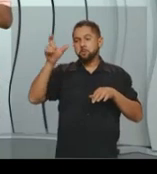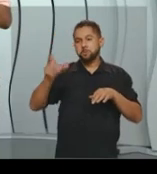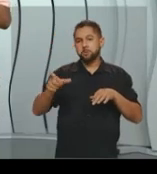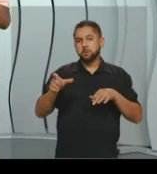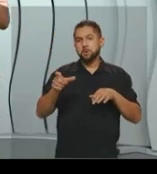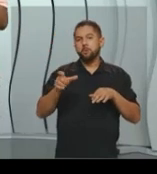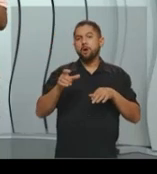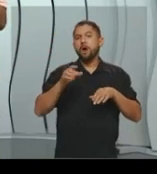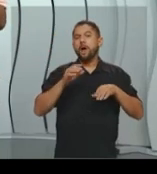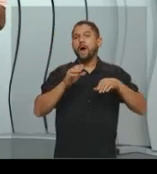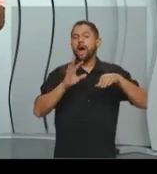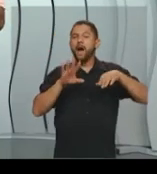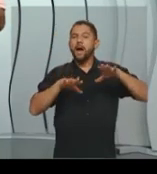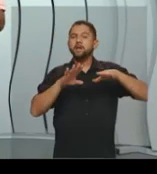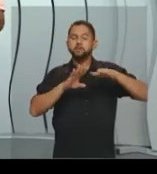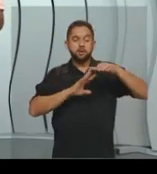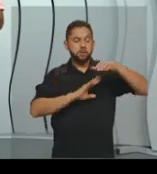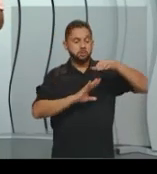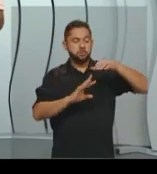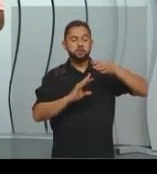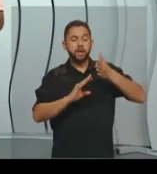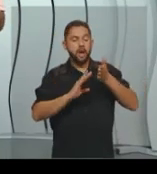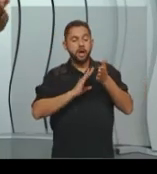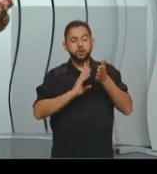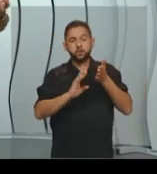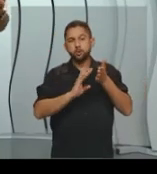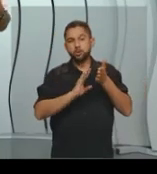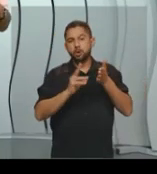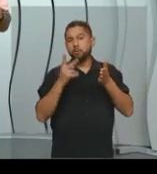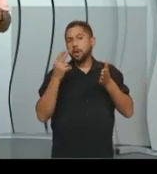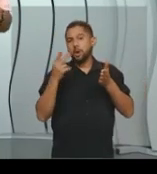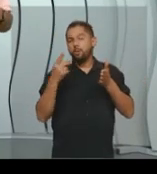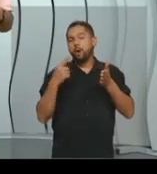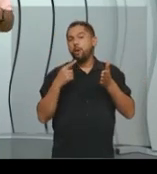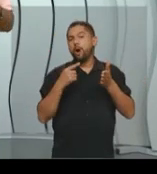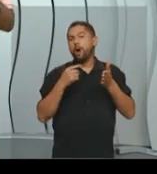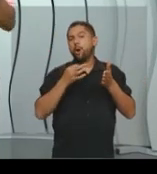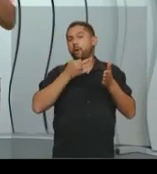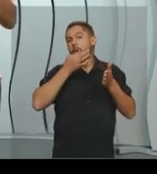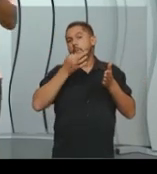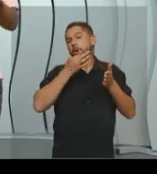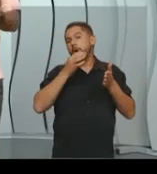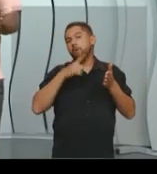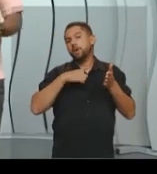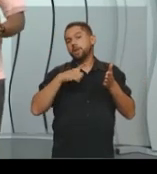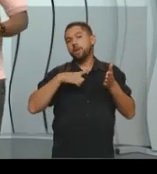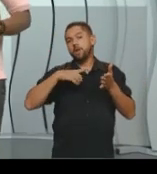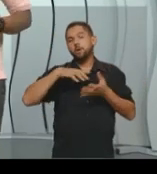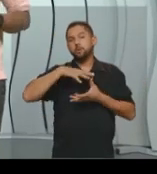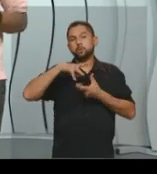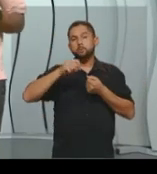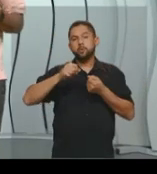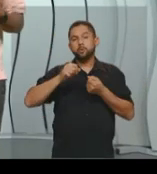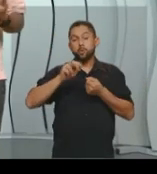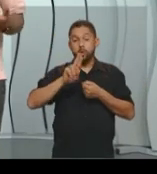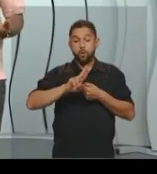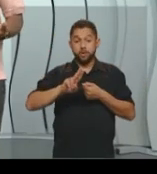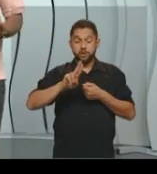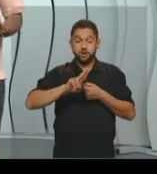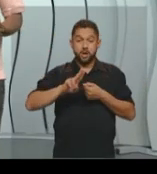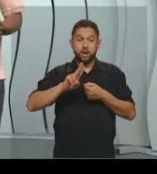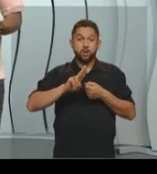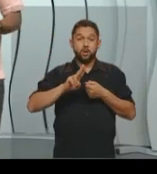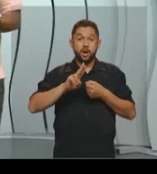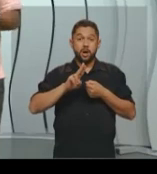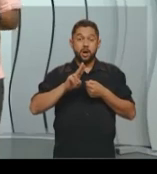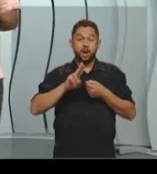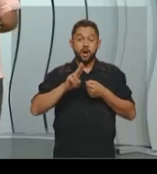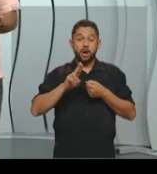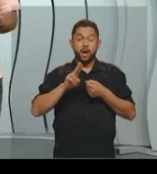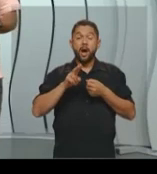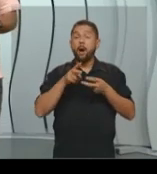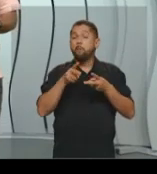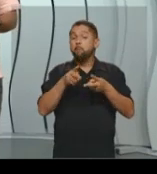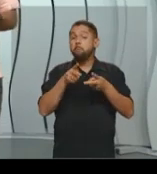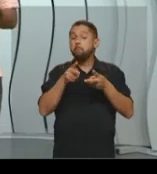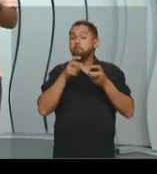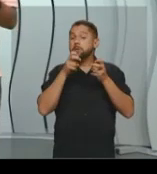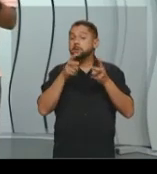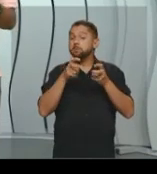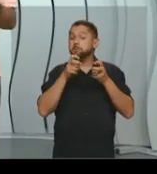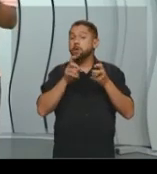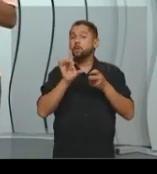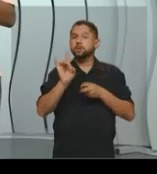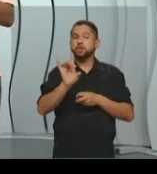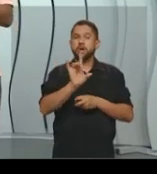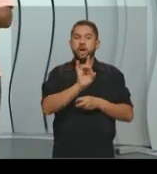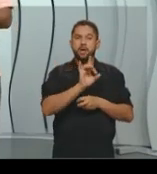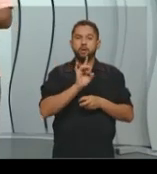as opiniões que nós temos sobre o mundo, baseado na nossa observação, baseado nos nossos 5 sentidos, por exemplo.